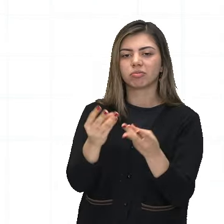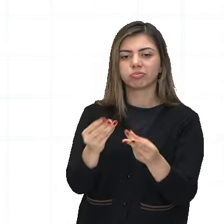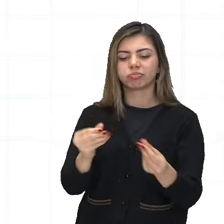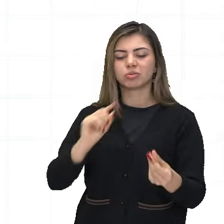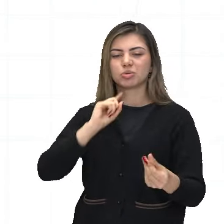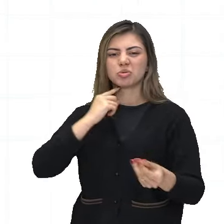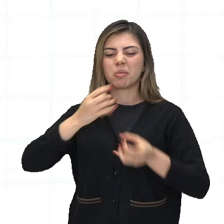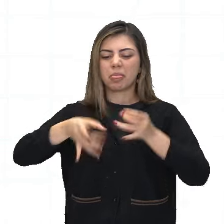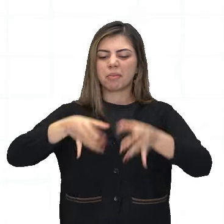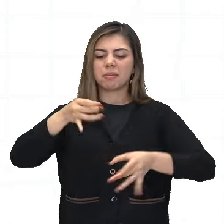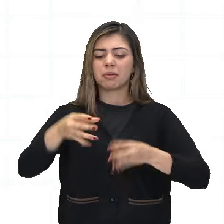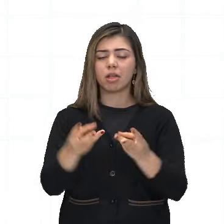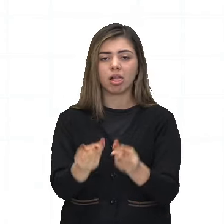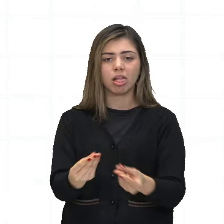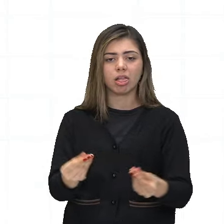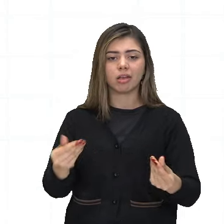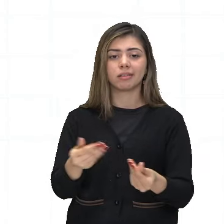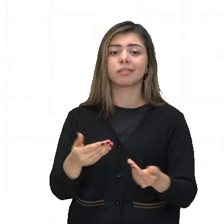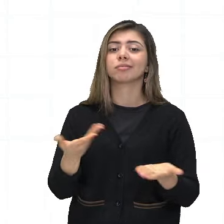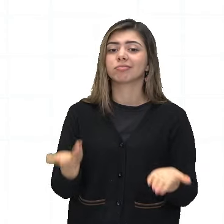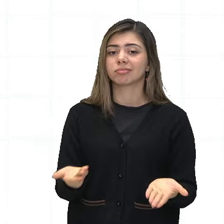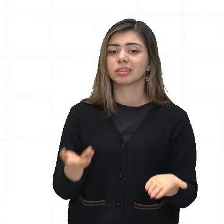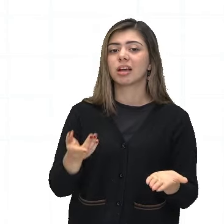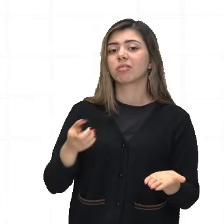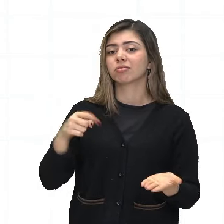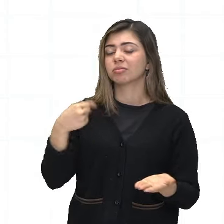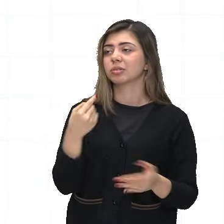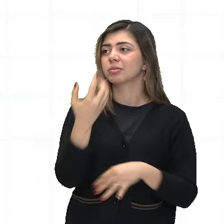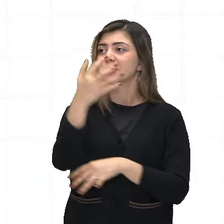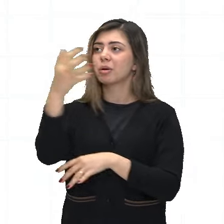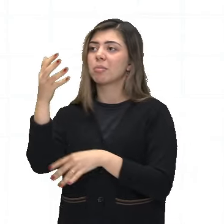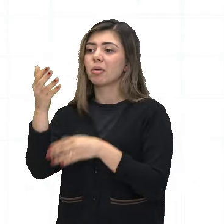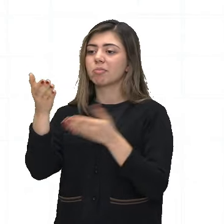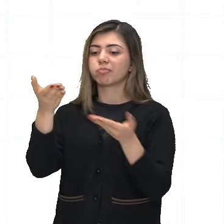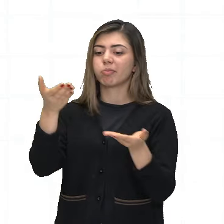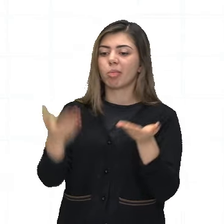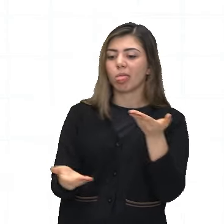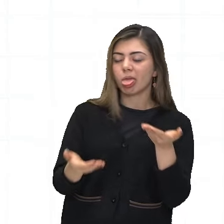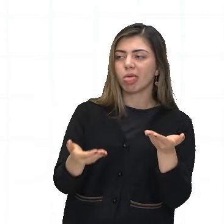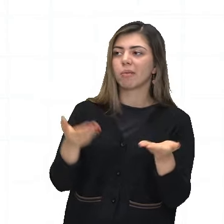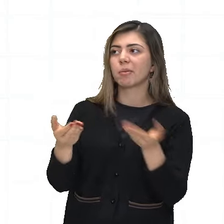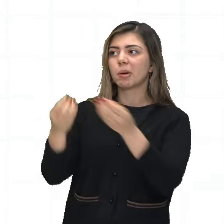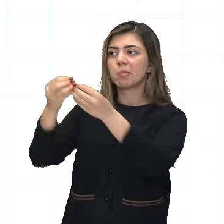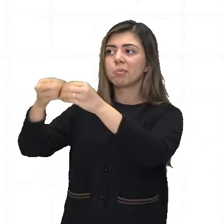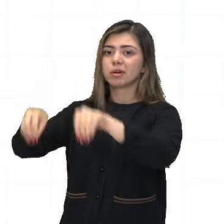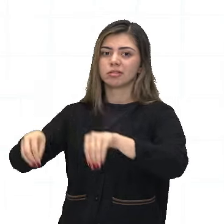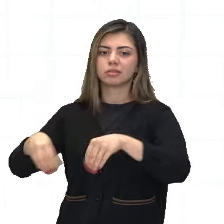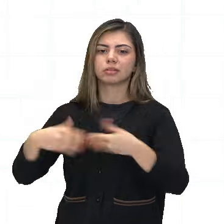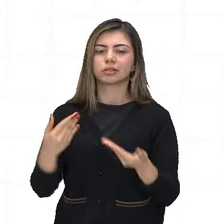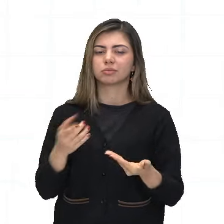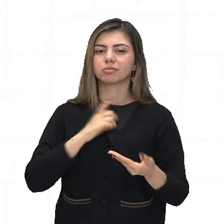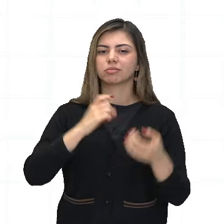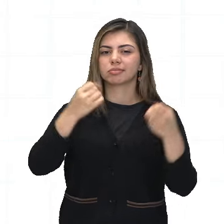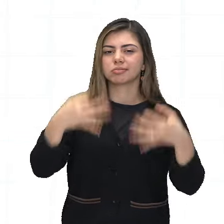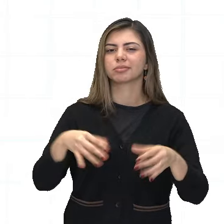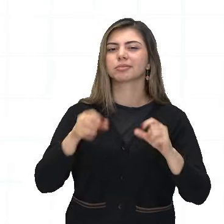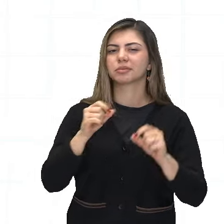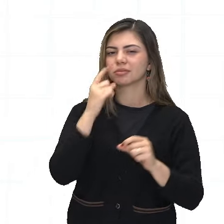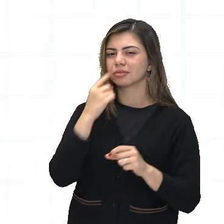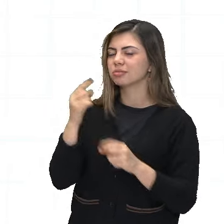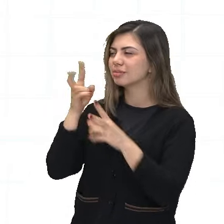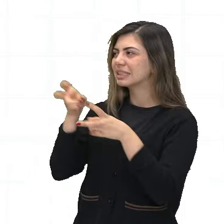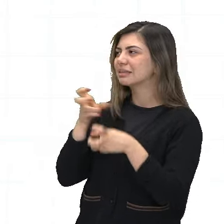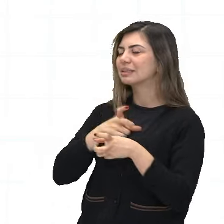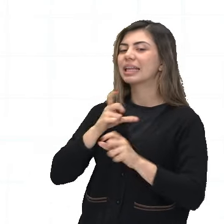significativas ao equilíbrio Ecológico do planeta então ele já vai falar que existe essa degradação tá então a gente tem lá a